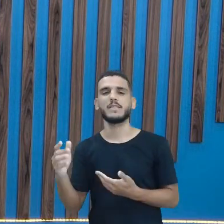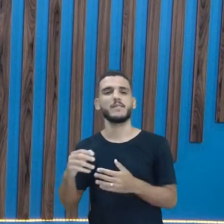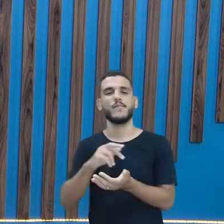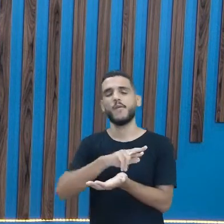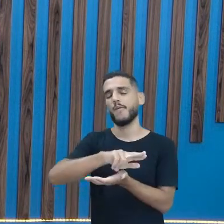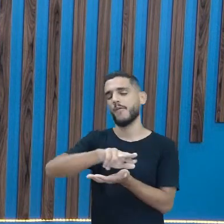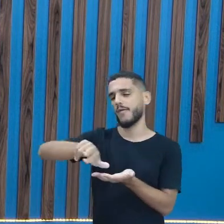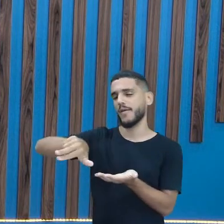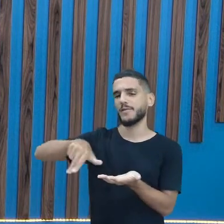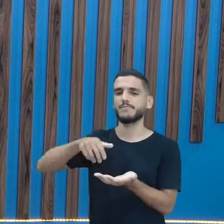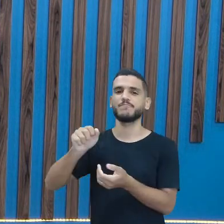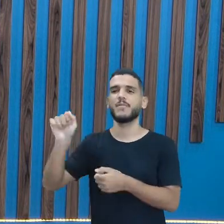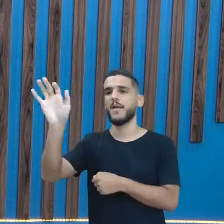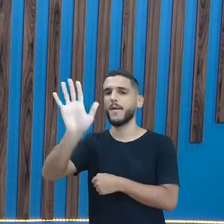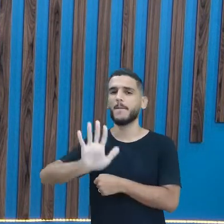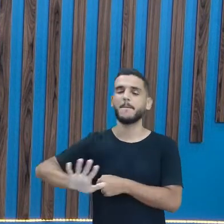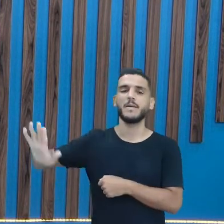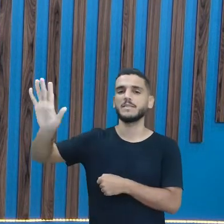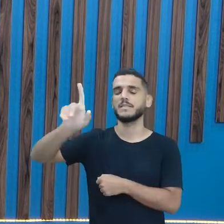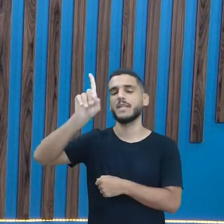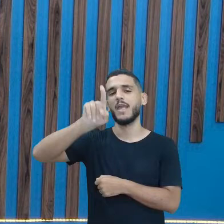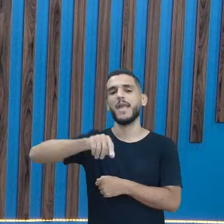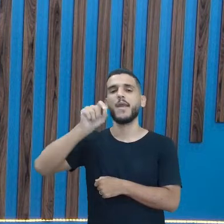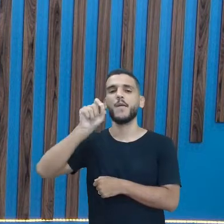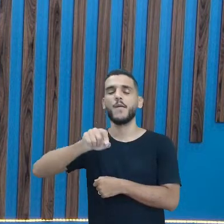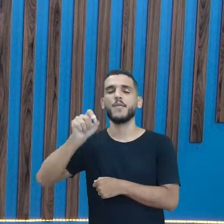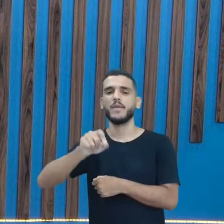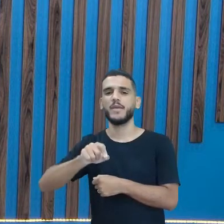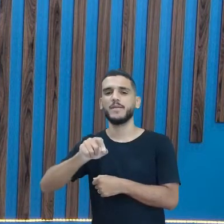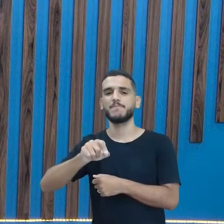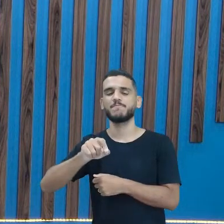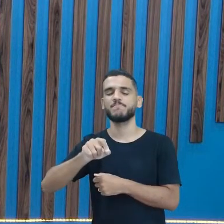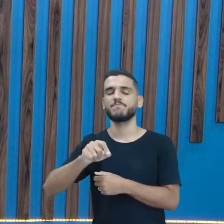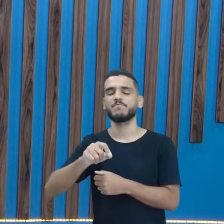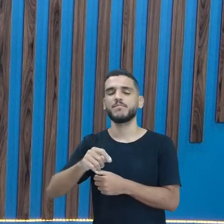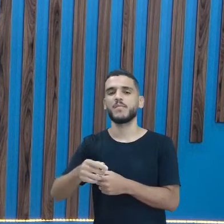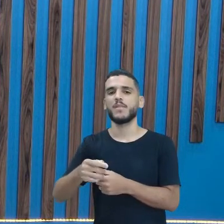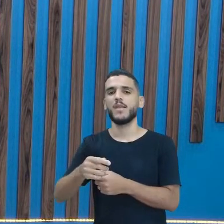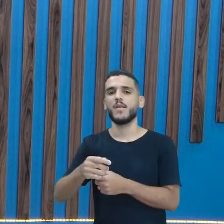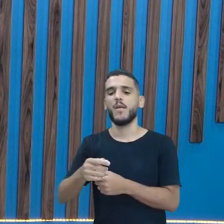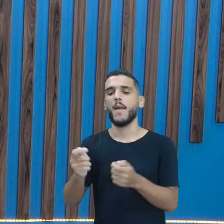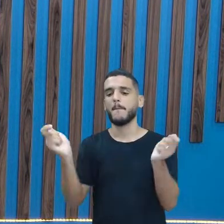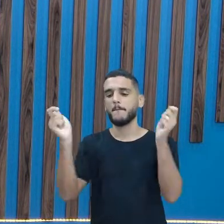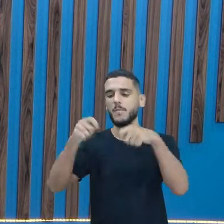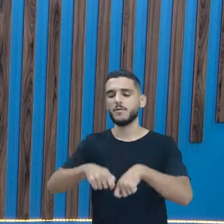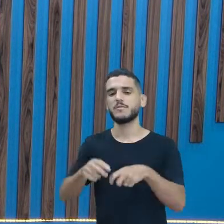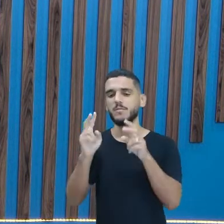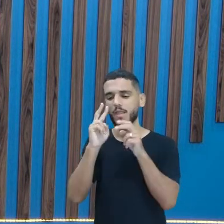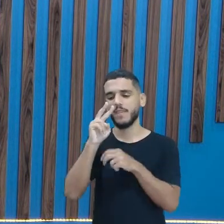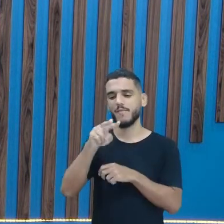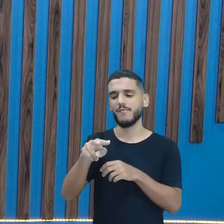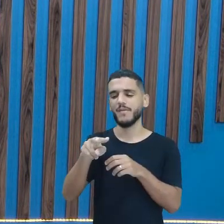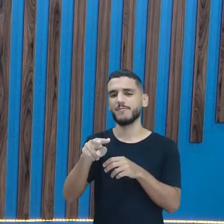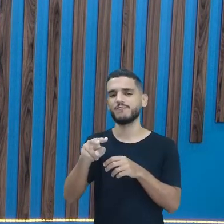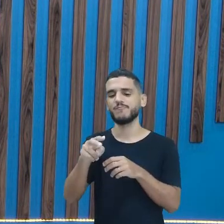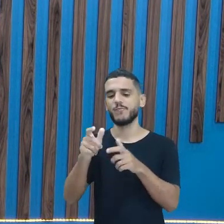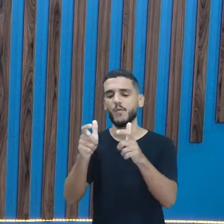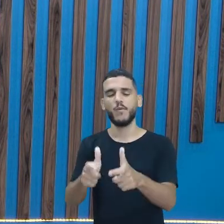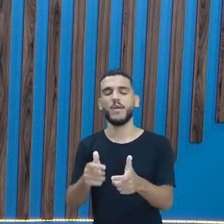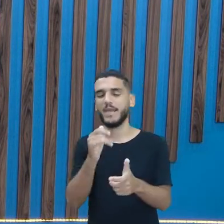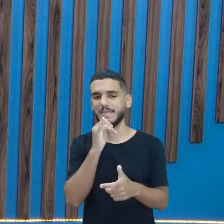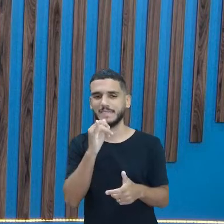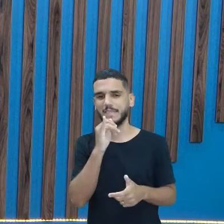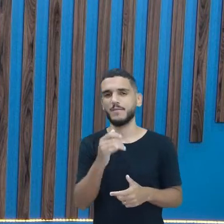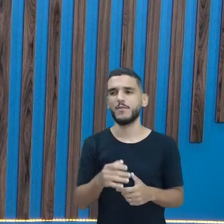Então, a paisagem é a extensão de terreno que se pode apreciar a partir de um determinado lugar. Ou